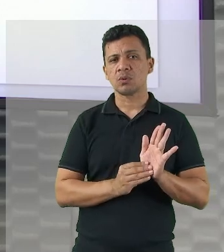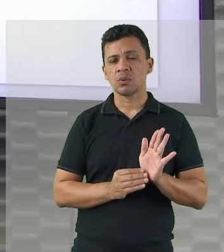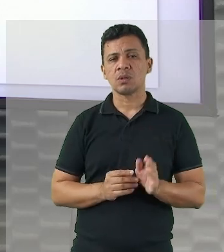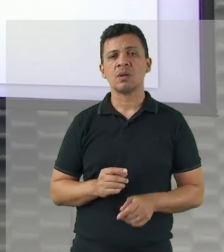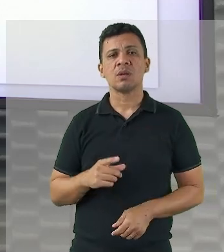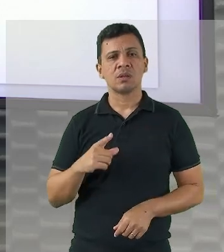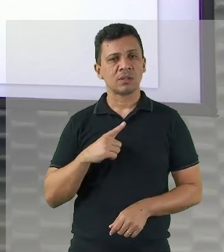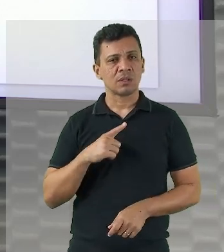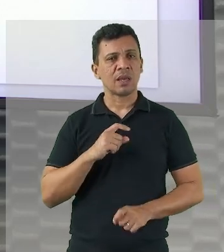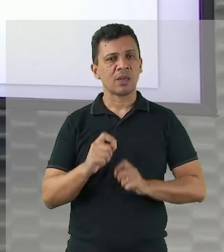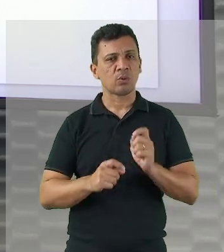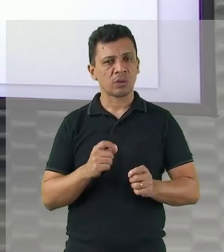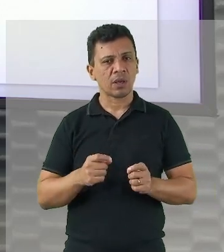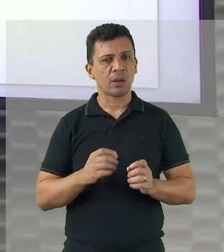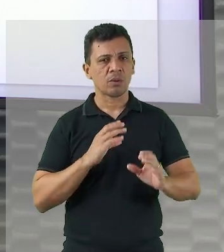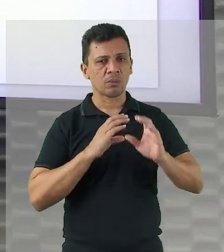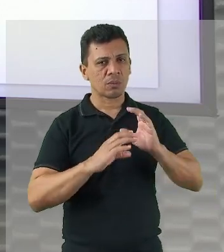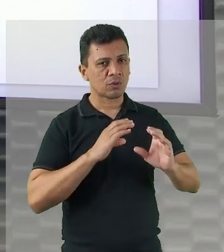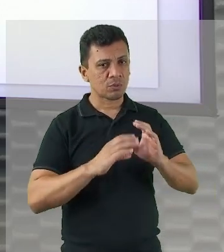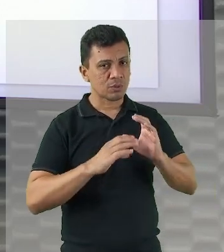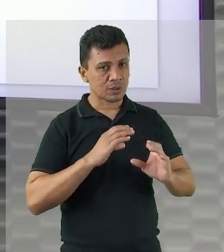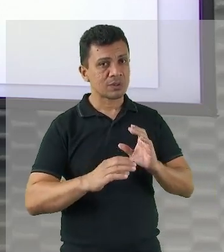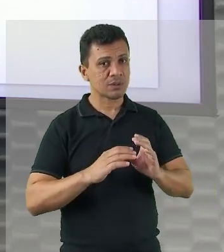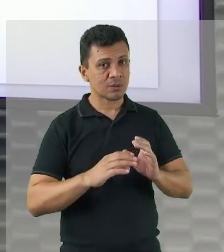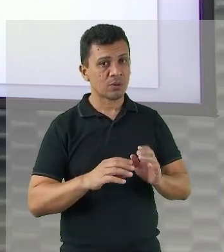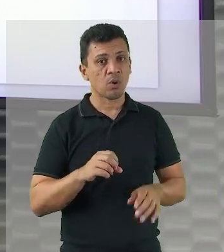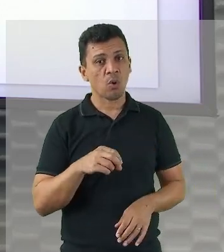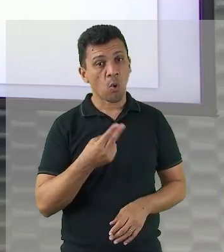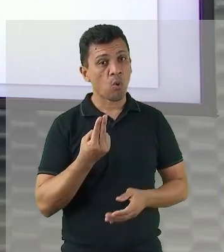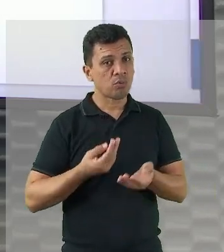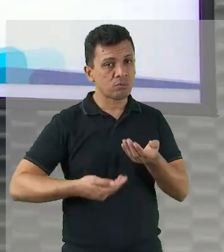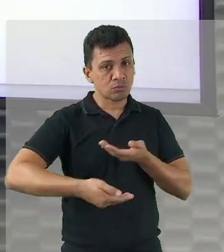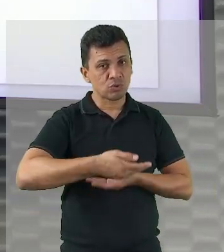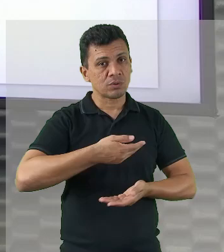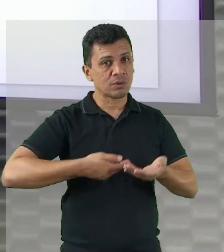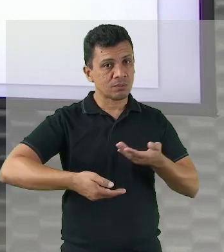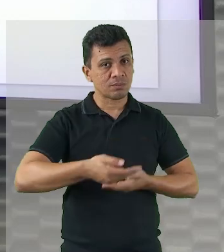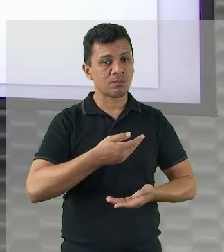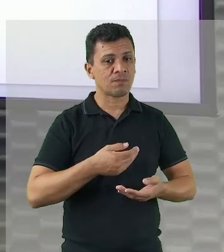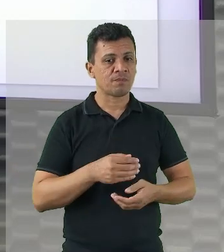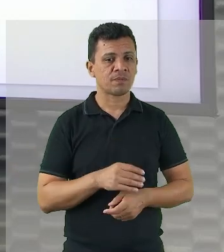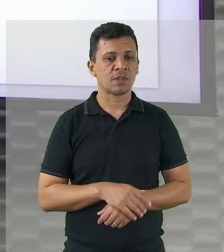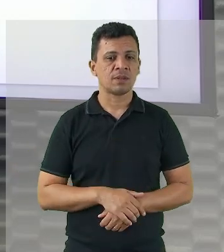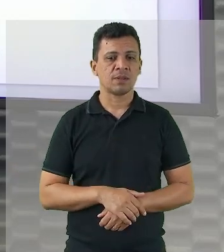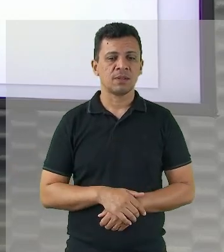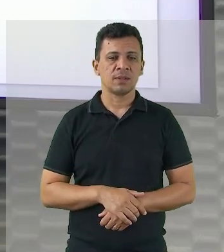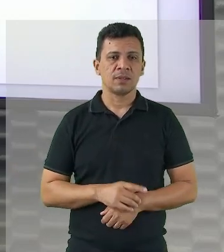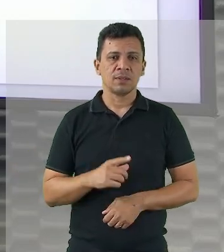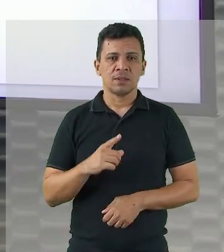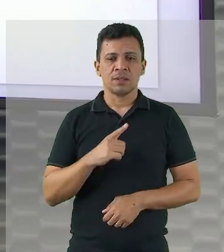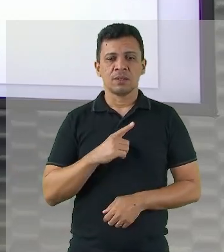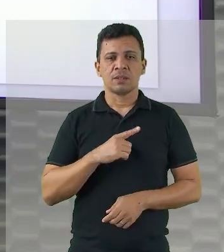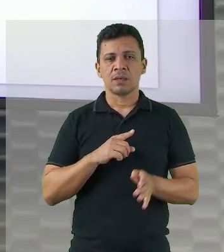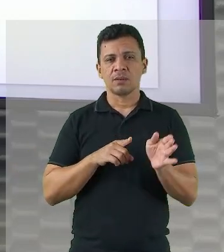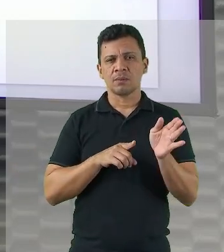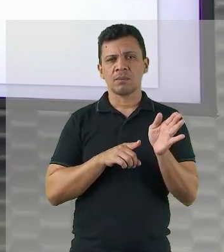simular situações de comunicação ou de interação comunicativa. nós vamos ter um questionamento e a partir do